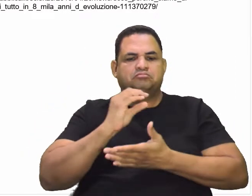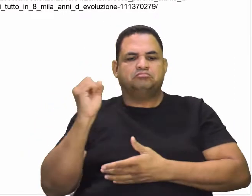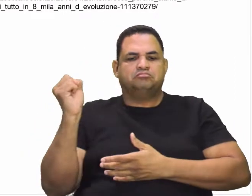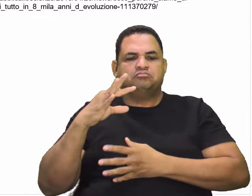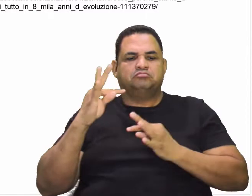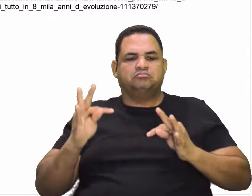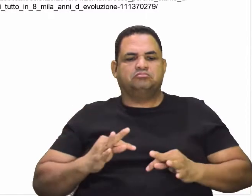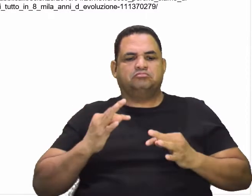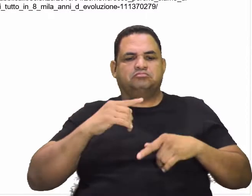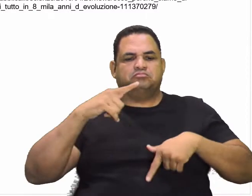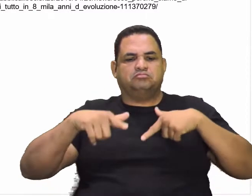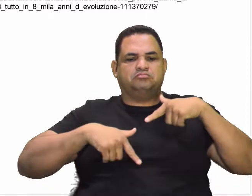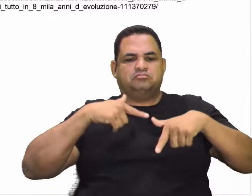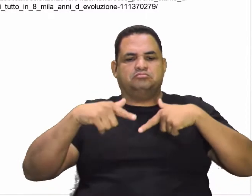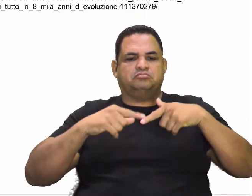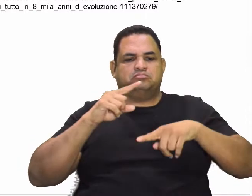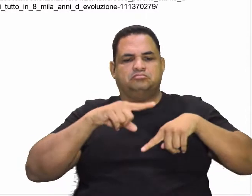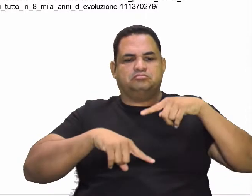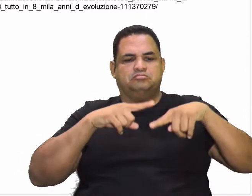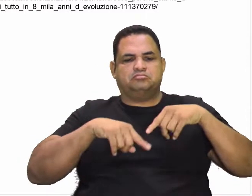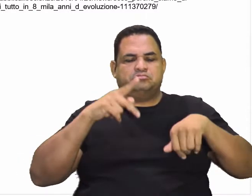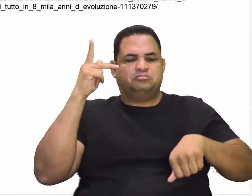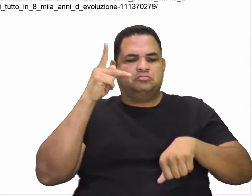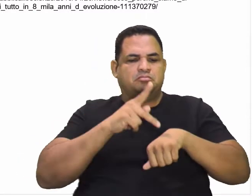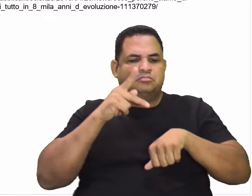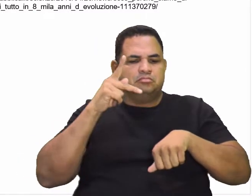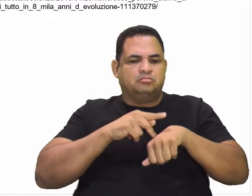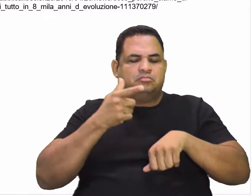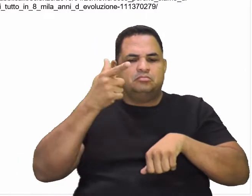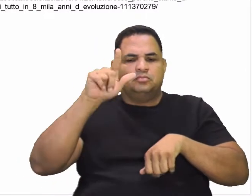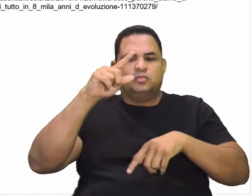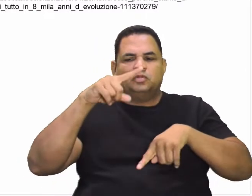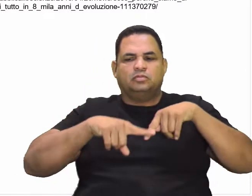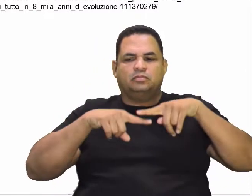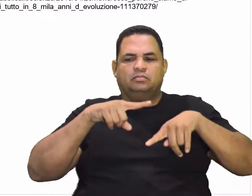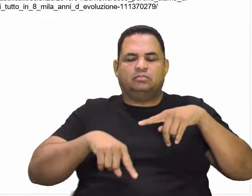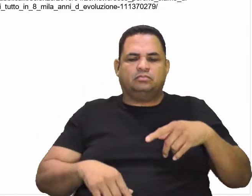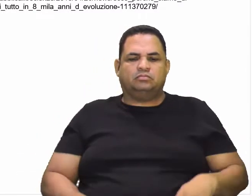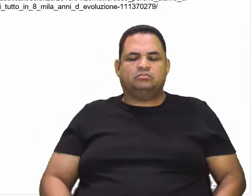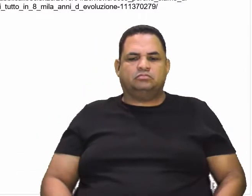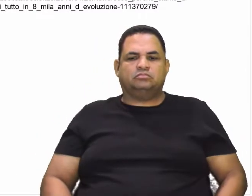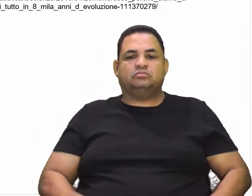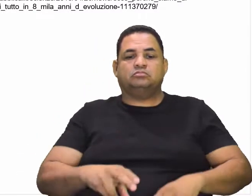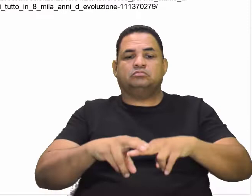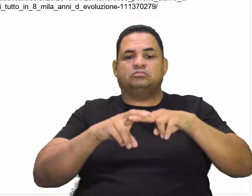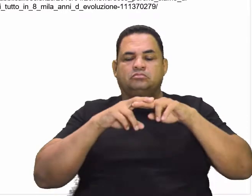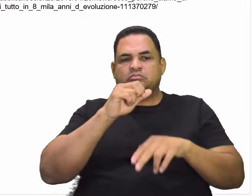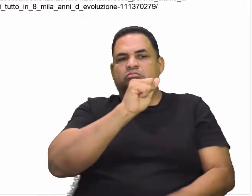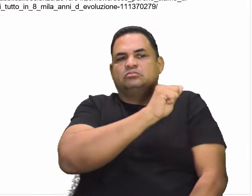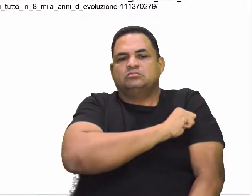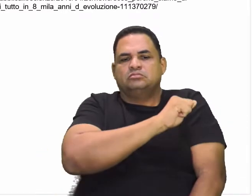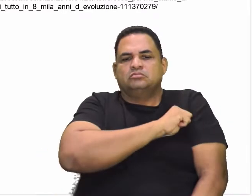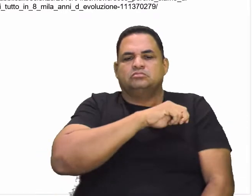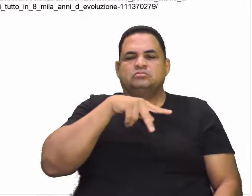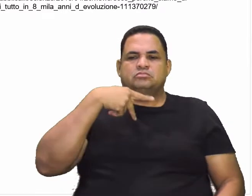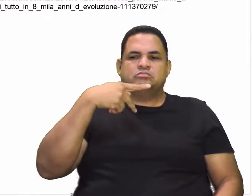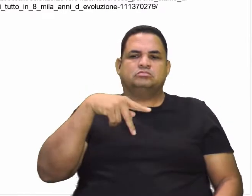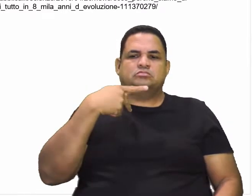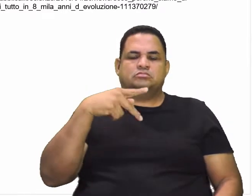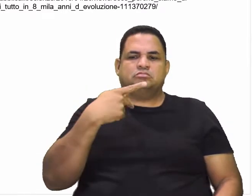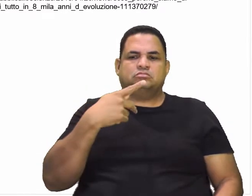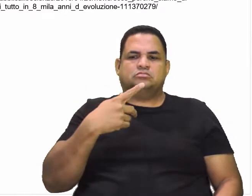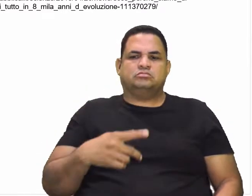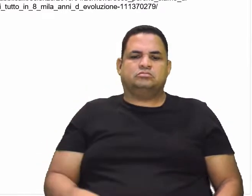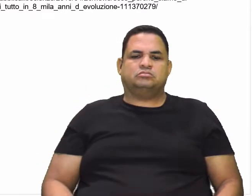técnicas de produção e instrumento de pedras e outros materiais. É por isso, alunos, que eu falo para